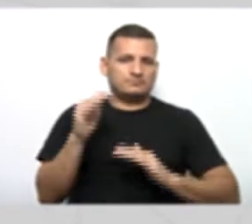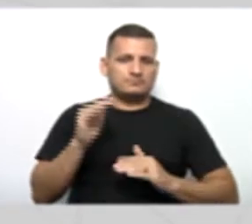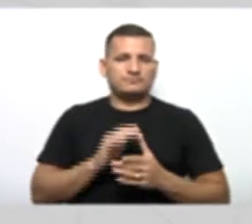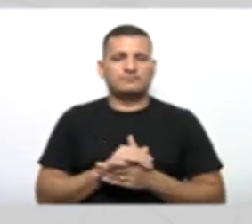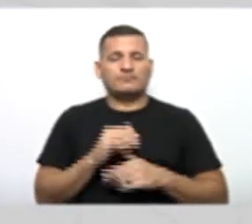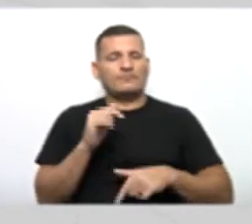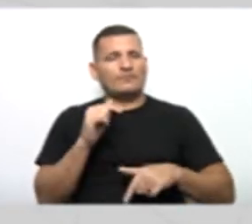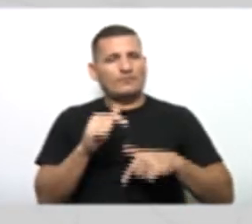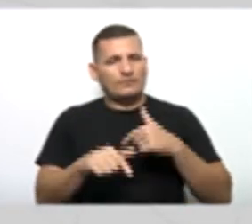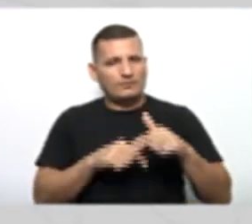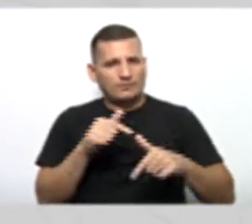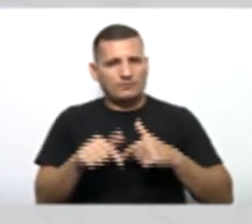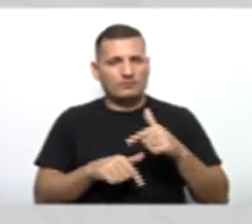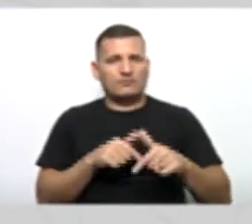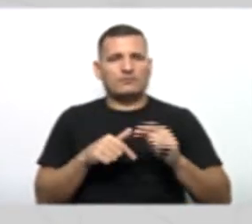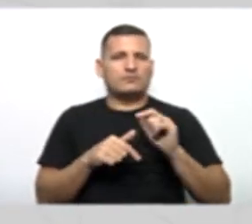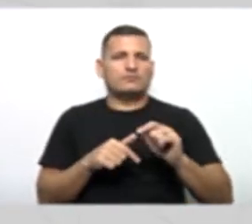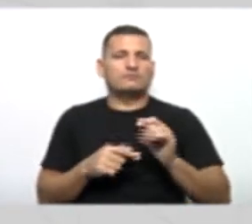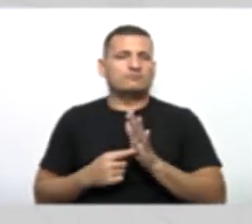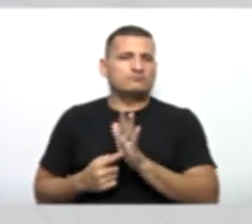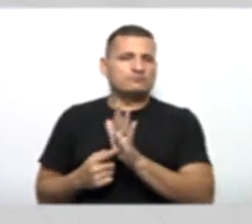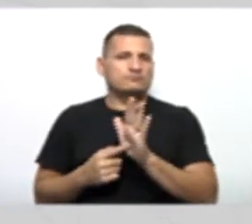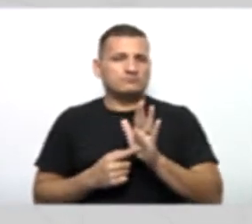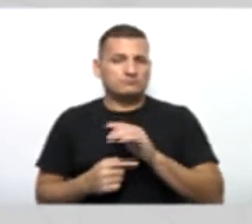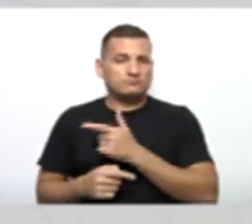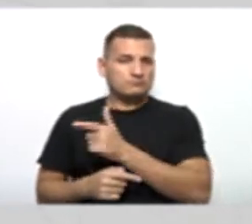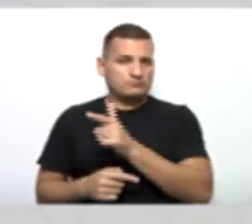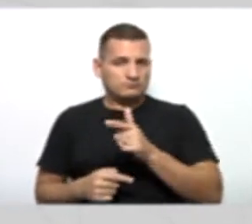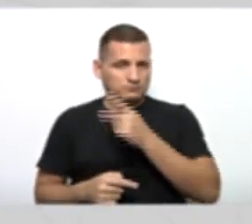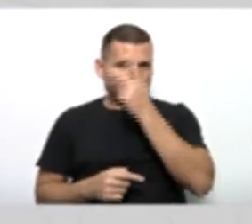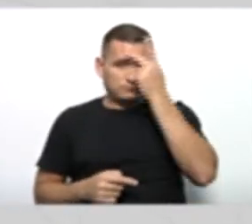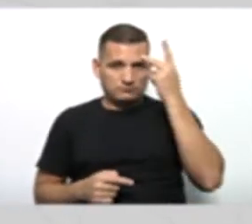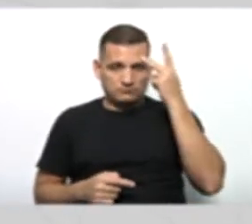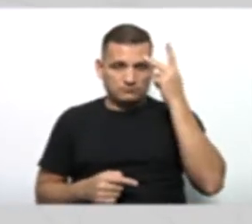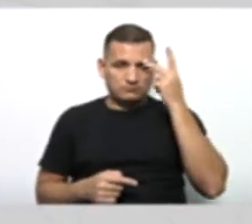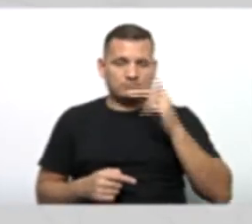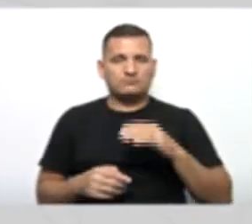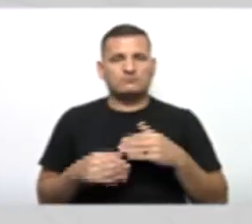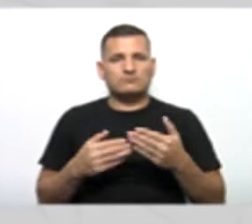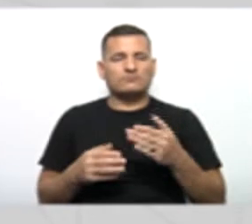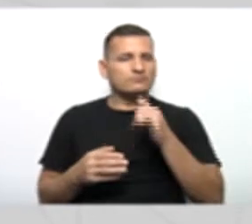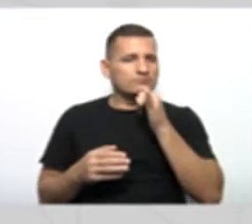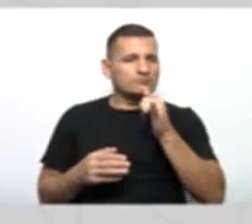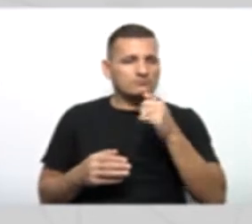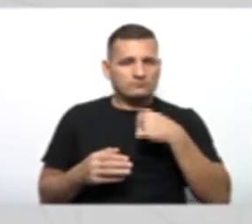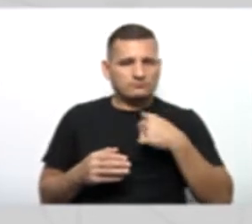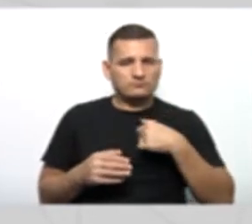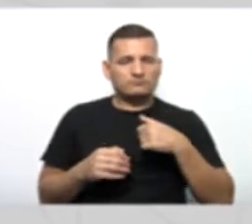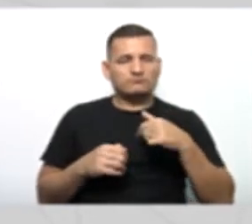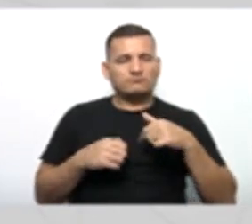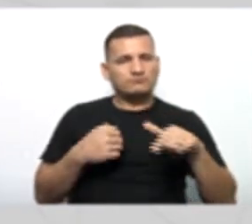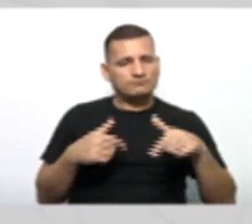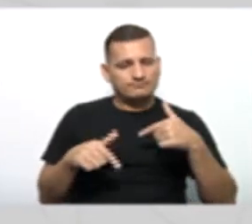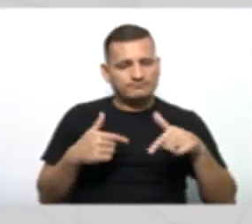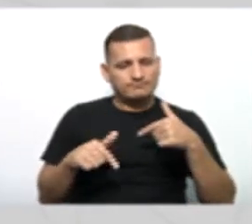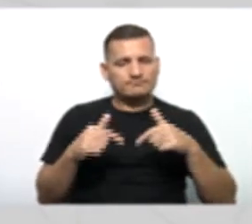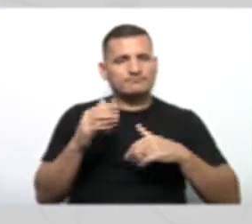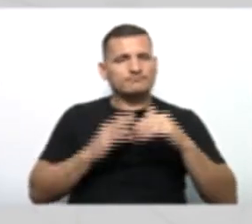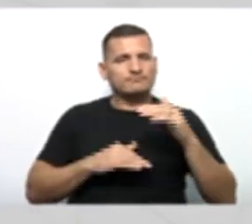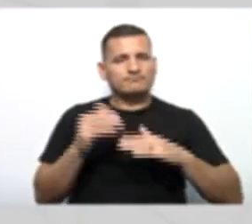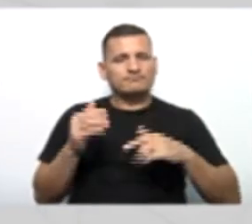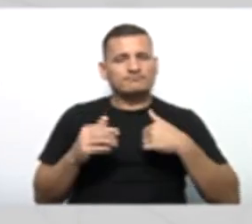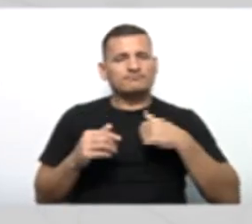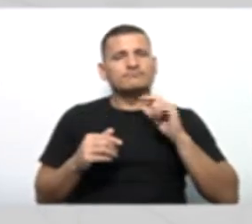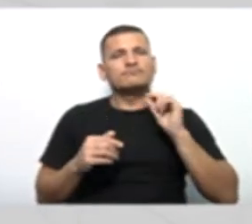de uma tarefa a serviço de outras pessoas estão normalmente quando o existe uma profissão eu estou trabalhando